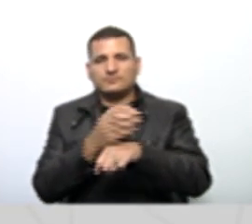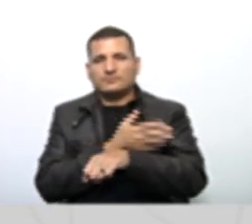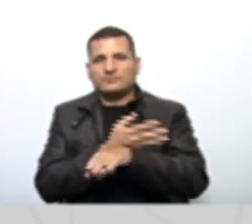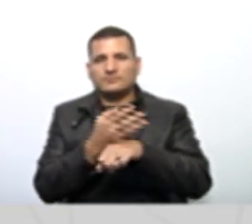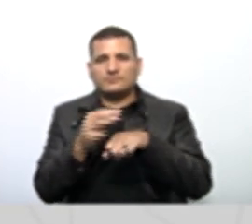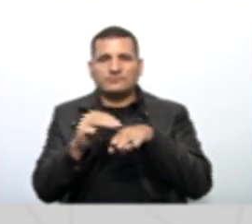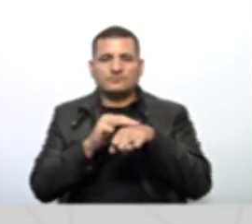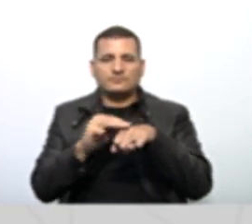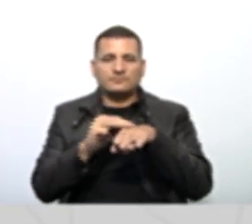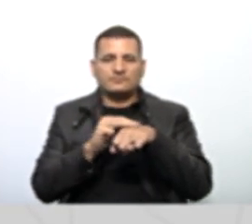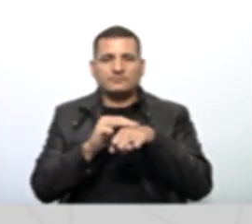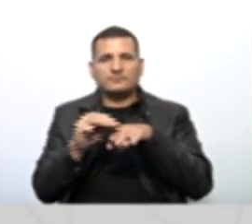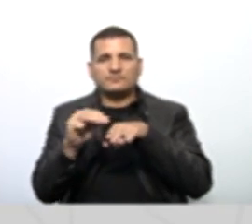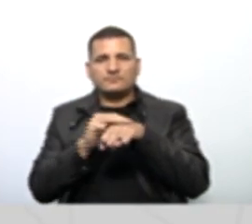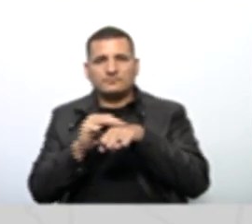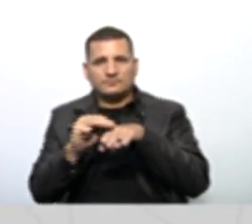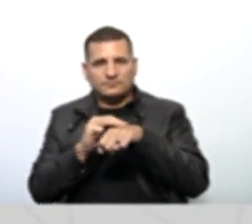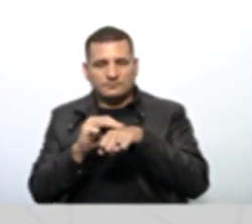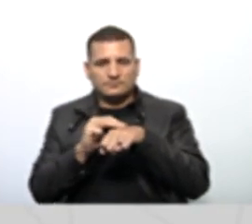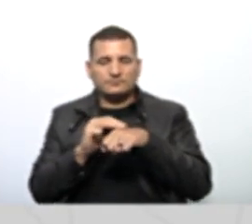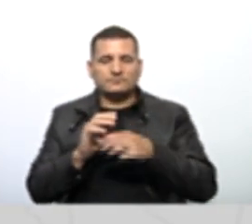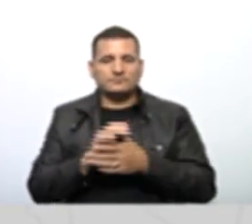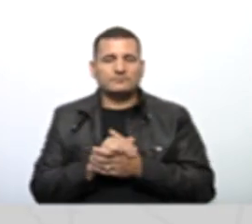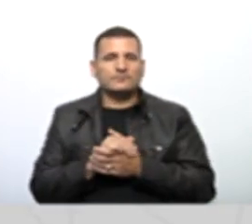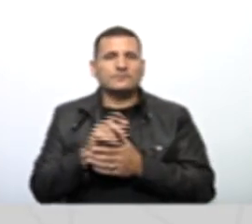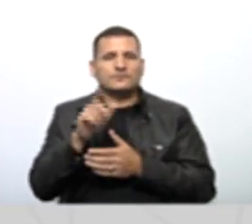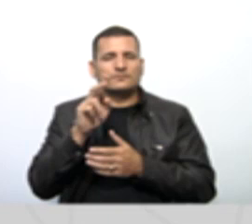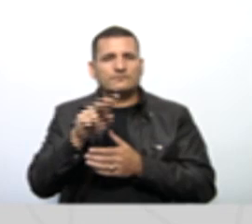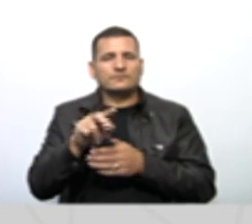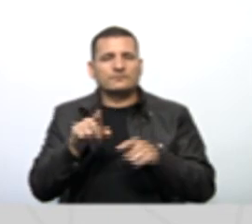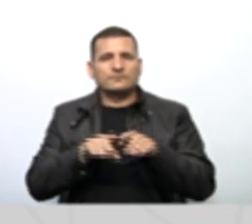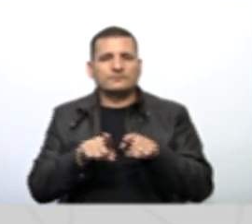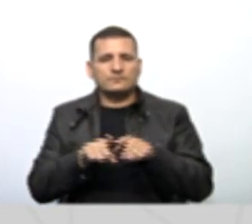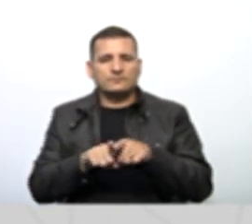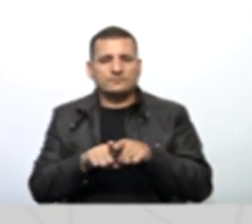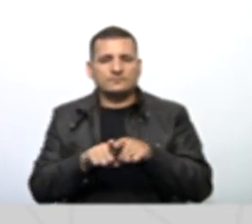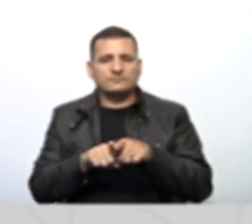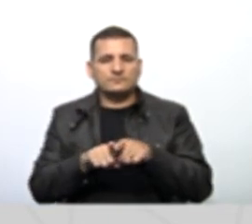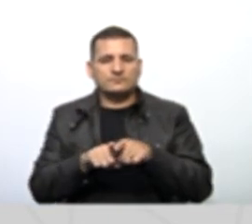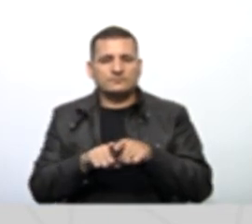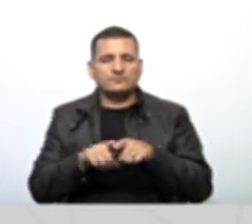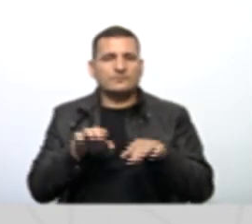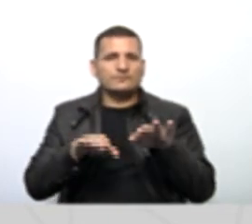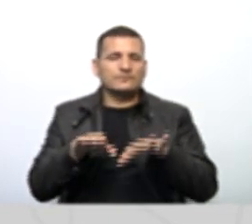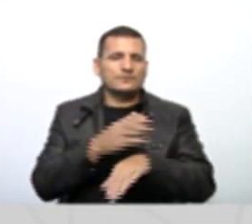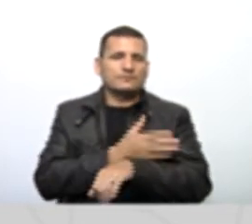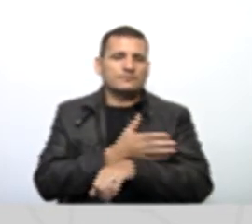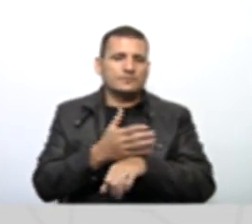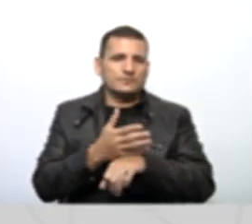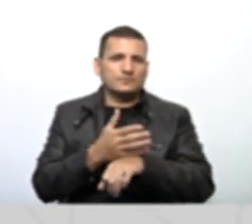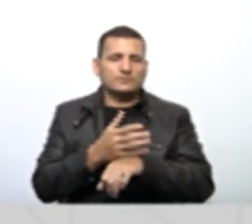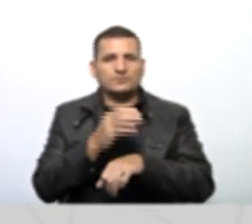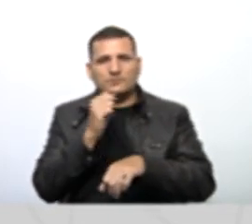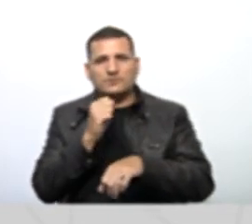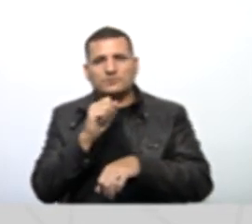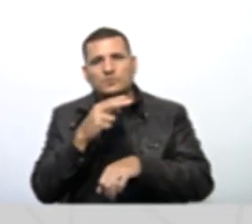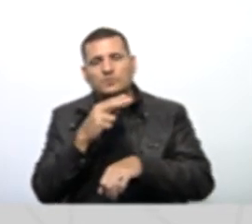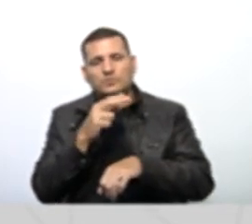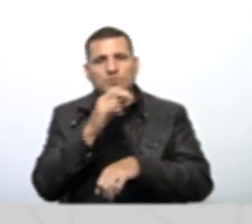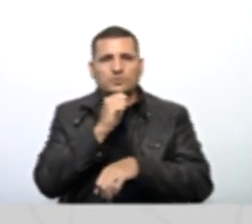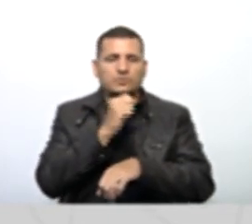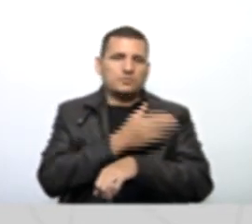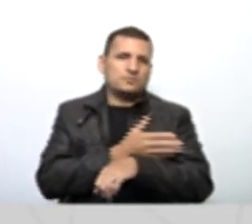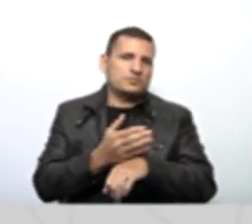marrom marrom você pode ver também alguns locais que ao invés de falar branco laranja e fanta laranja branco então tanto faz a